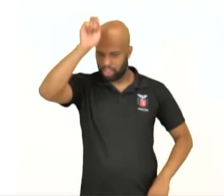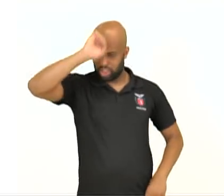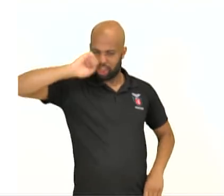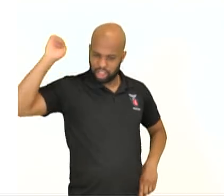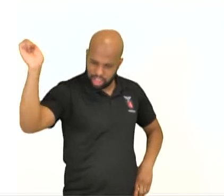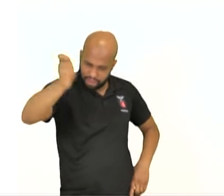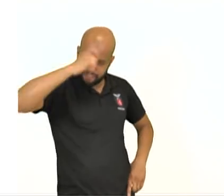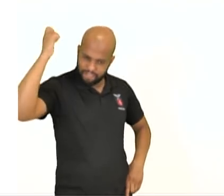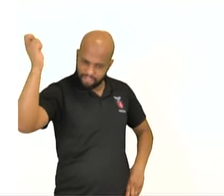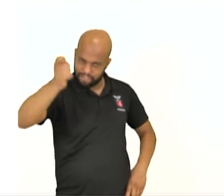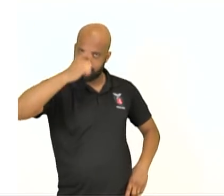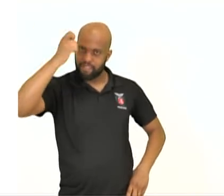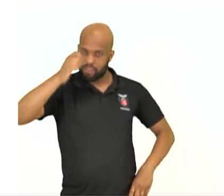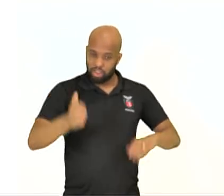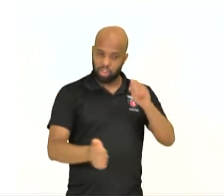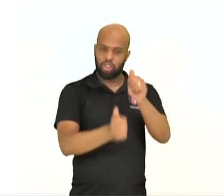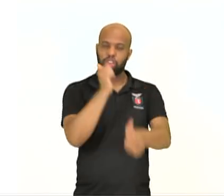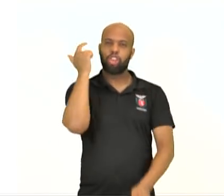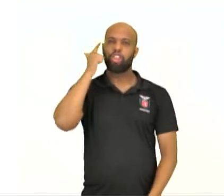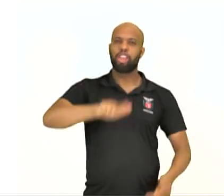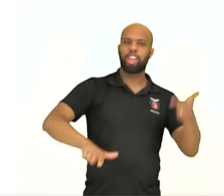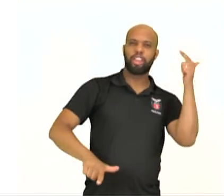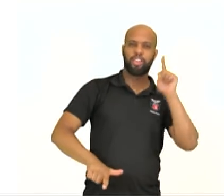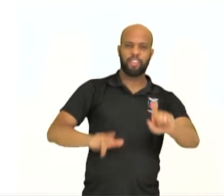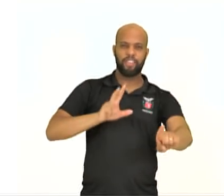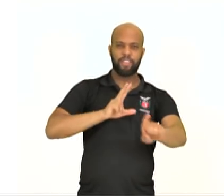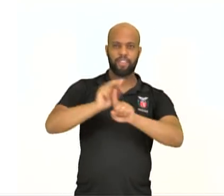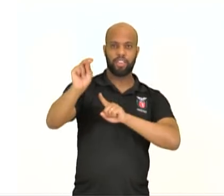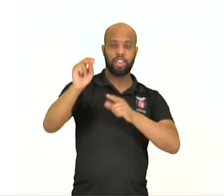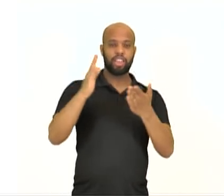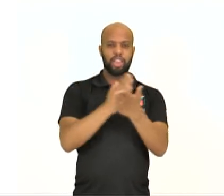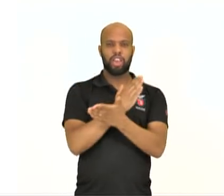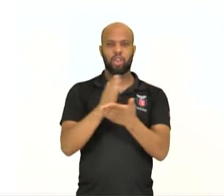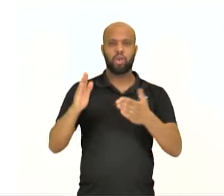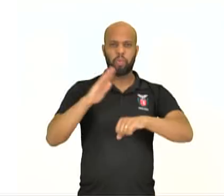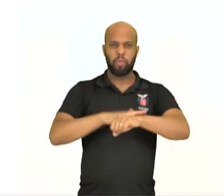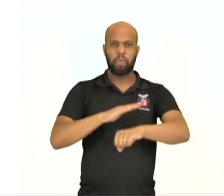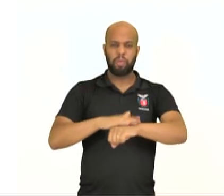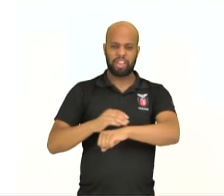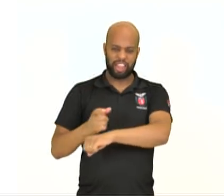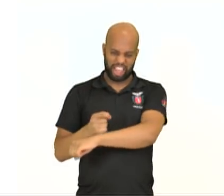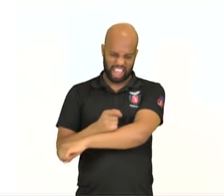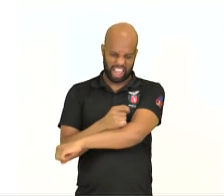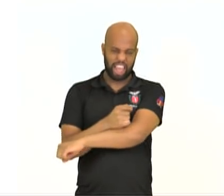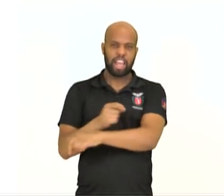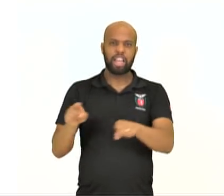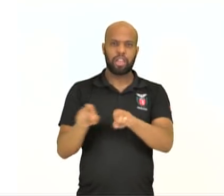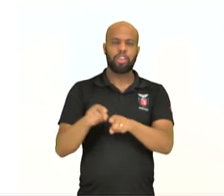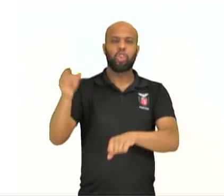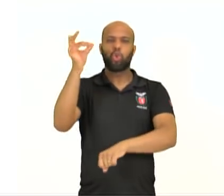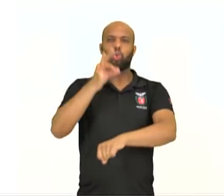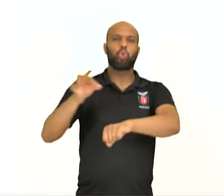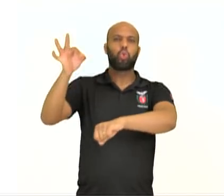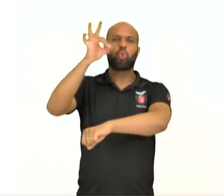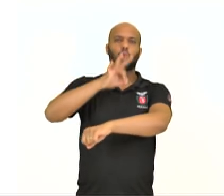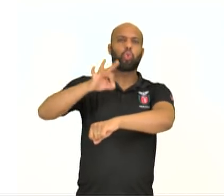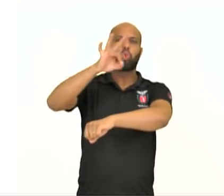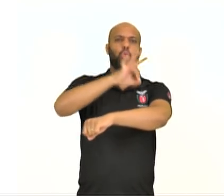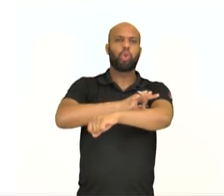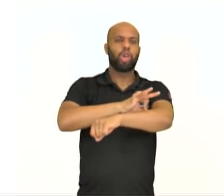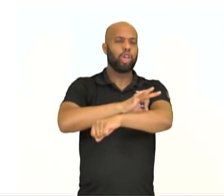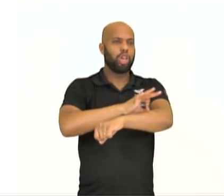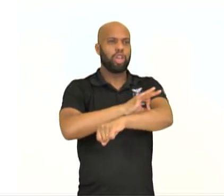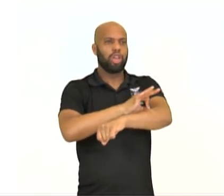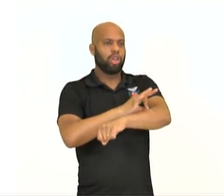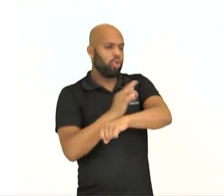campeão. Às vezes sou pulga, sou mosca também, que voa e se esconde de